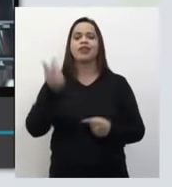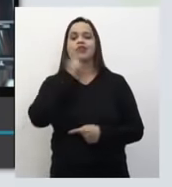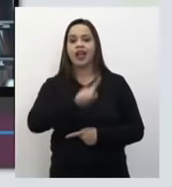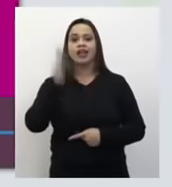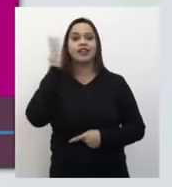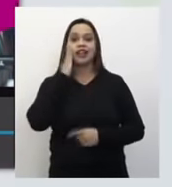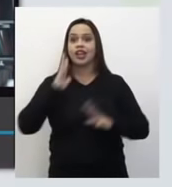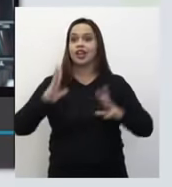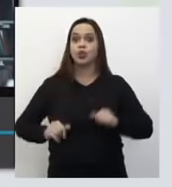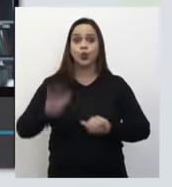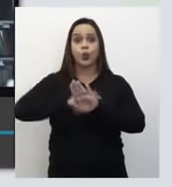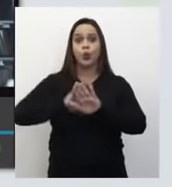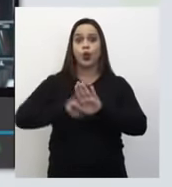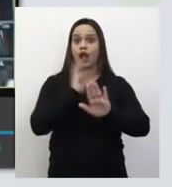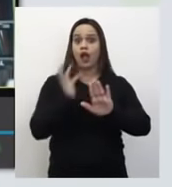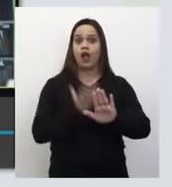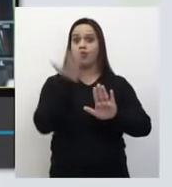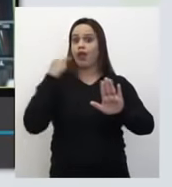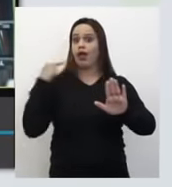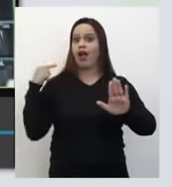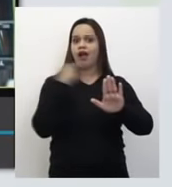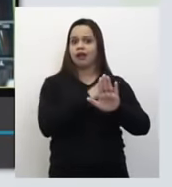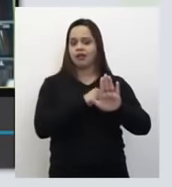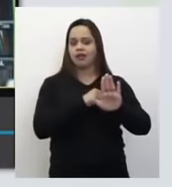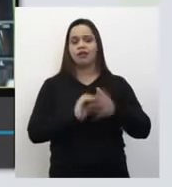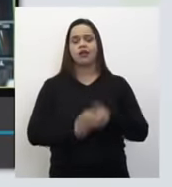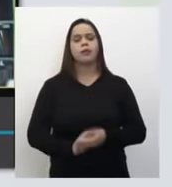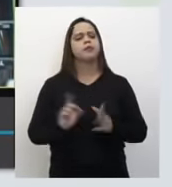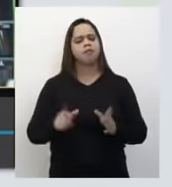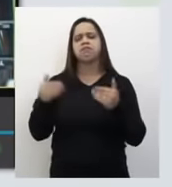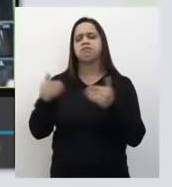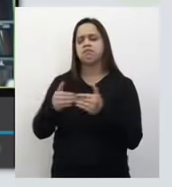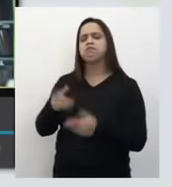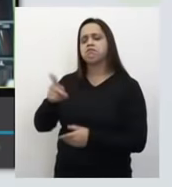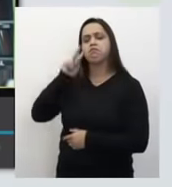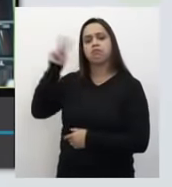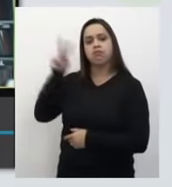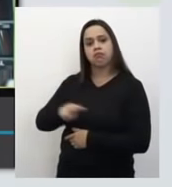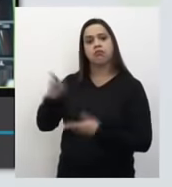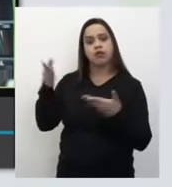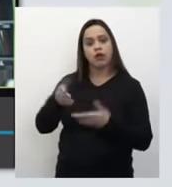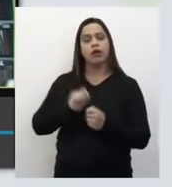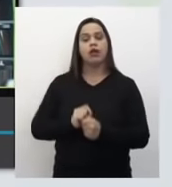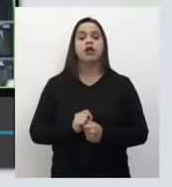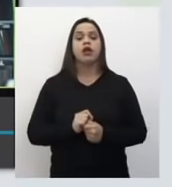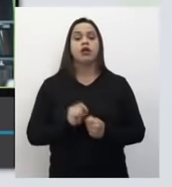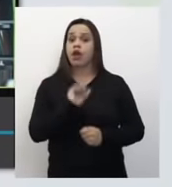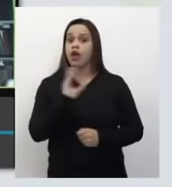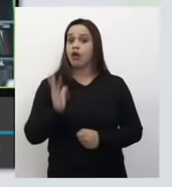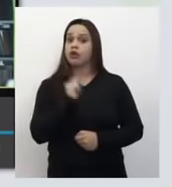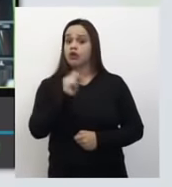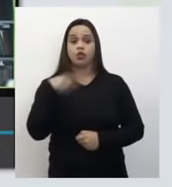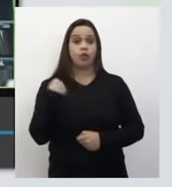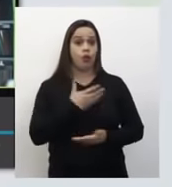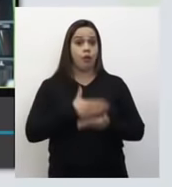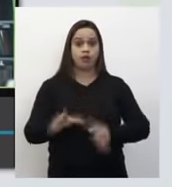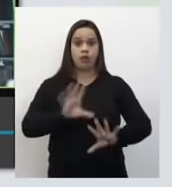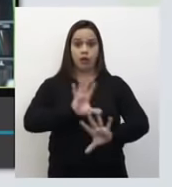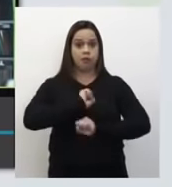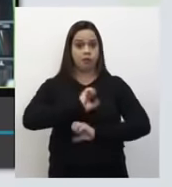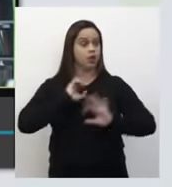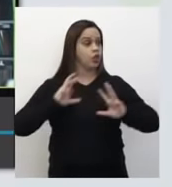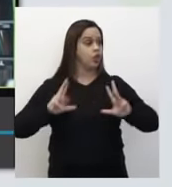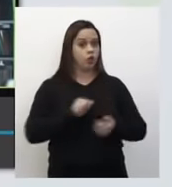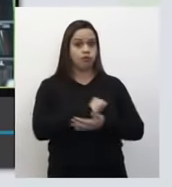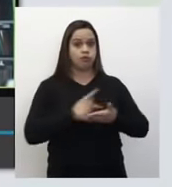isso acontece. Fantástico, e eu concordo muito com a tua visão. E o que acontece é que a gente vai absorvendo, né, os